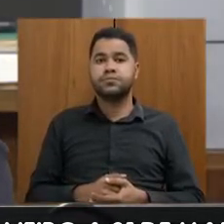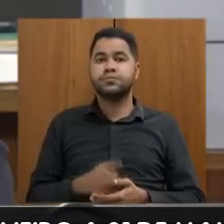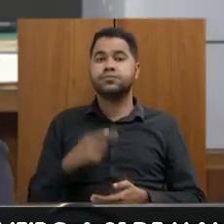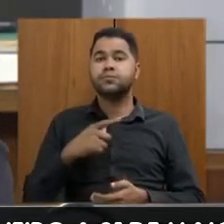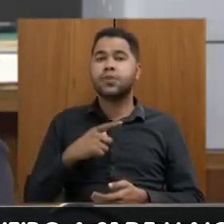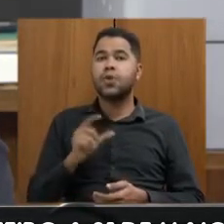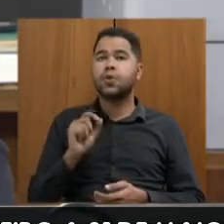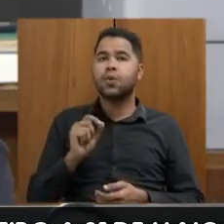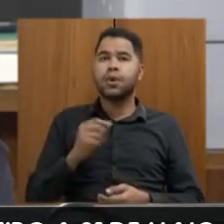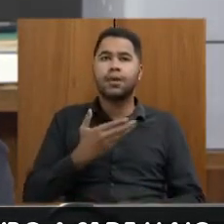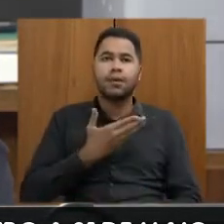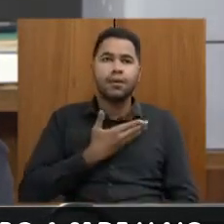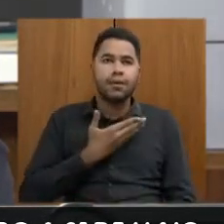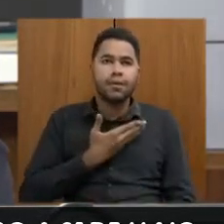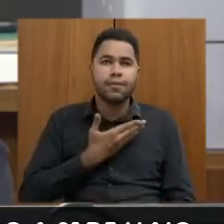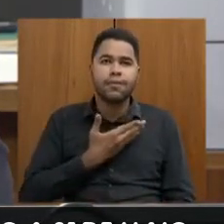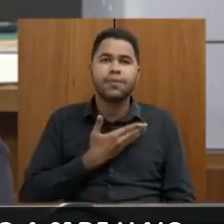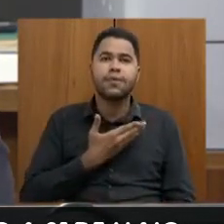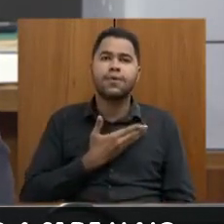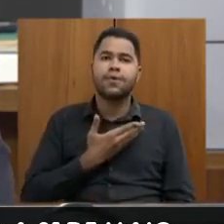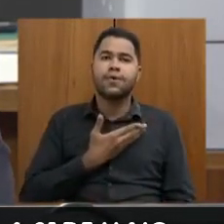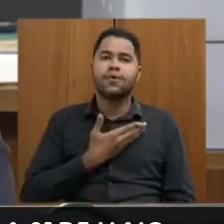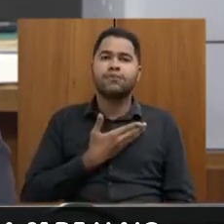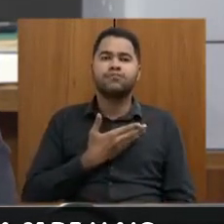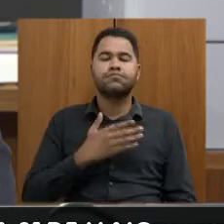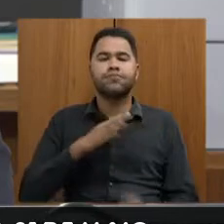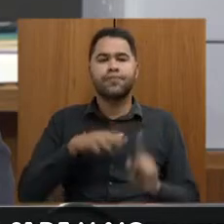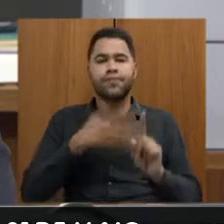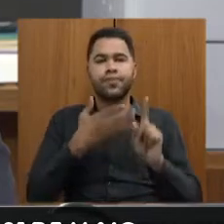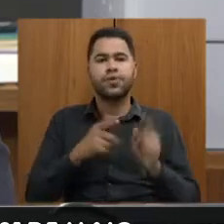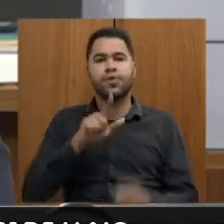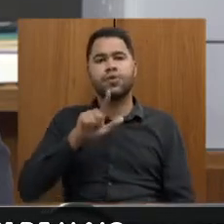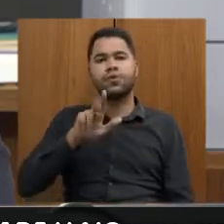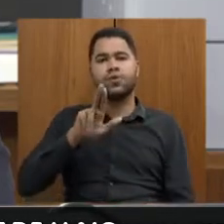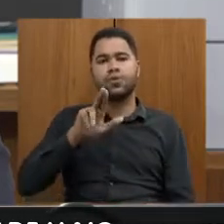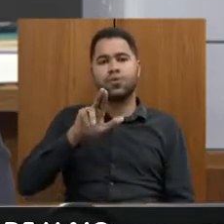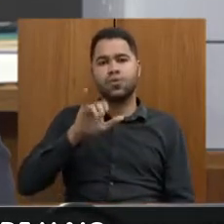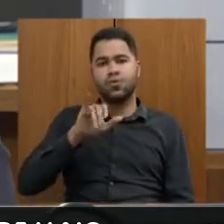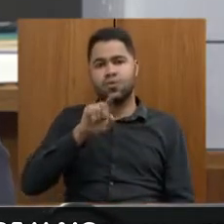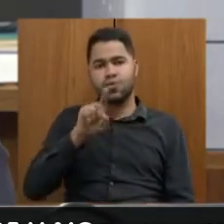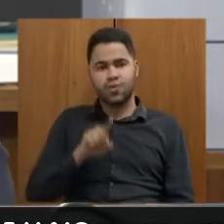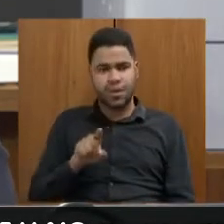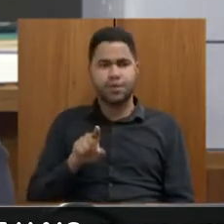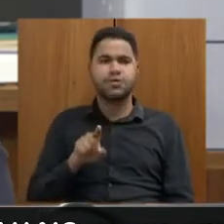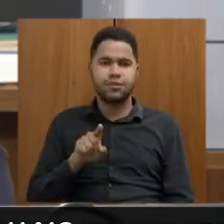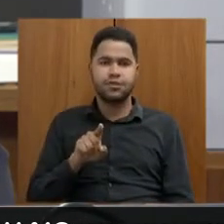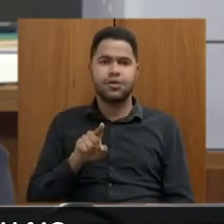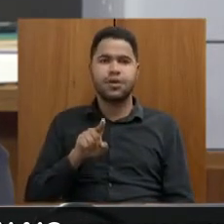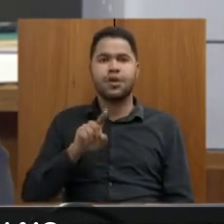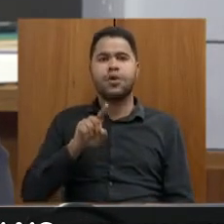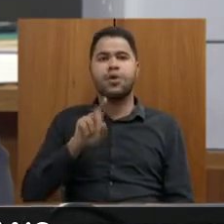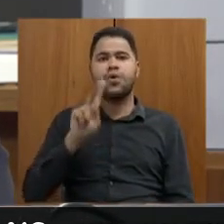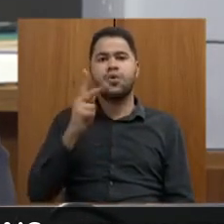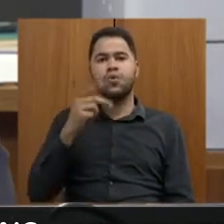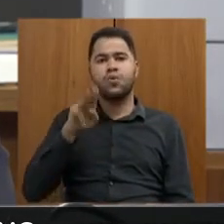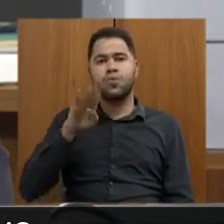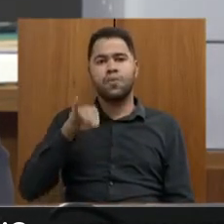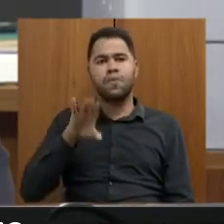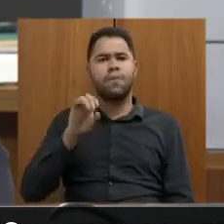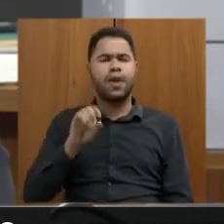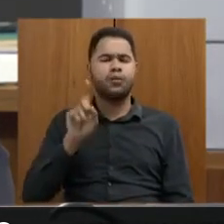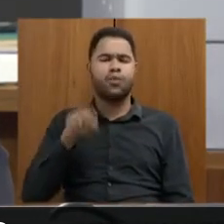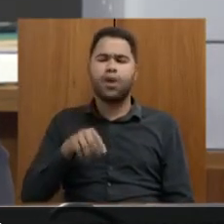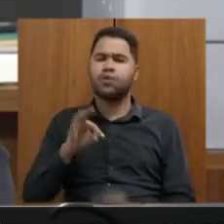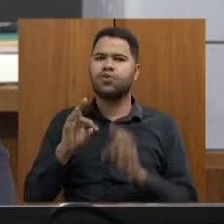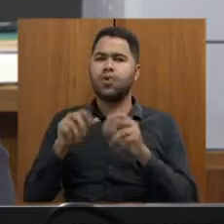do nosso querido amigo saudoso Deputado Luiz Humberto Carneiro que foi uma provação de todos nós